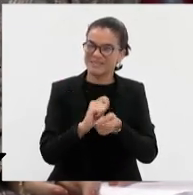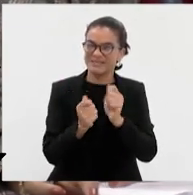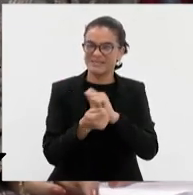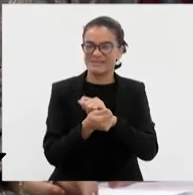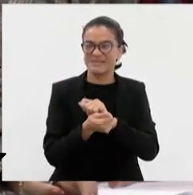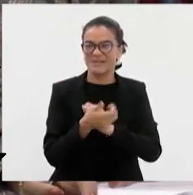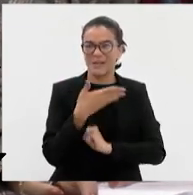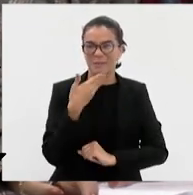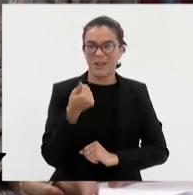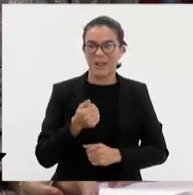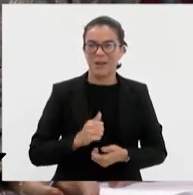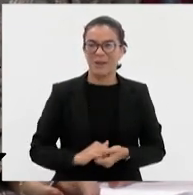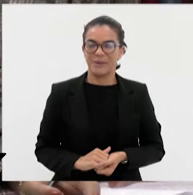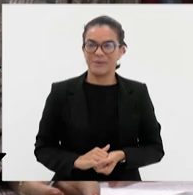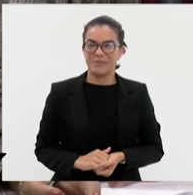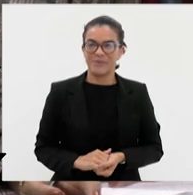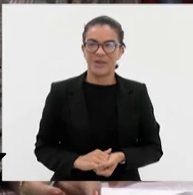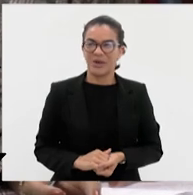parecer.